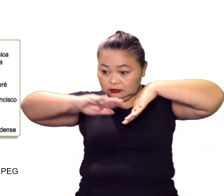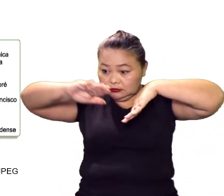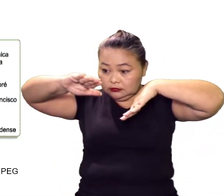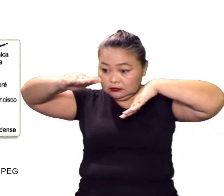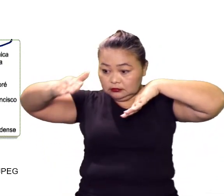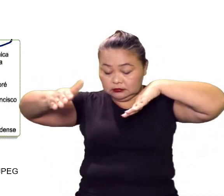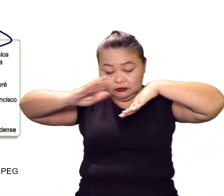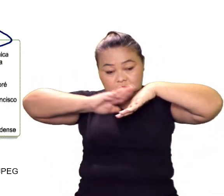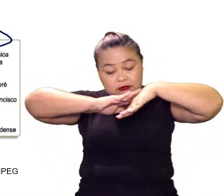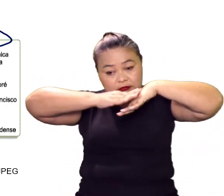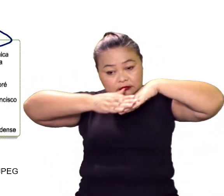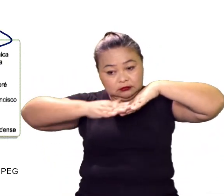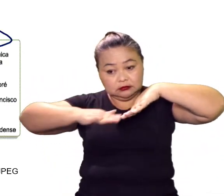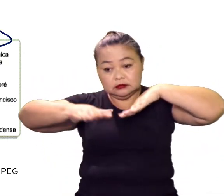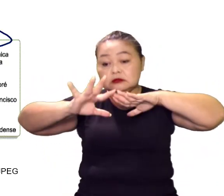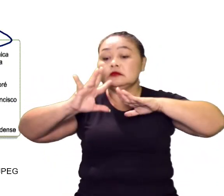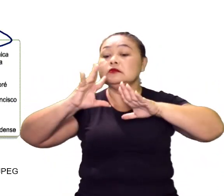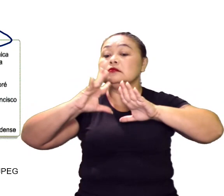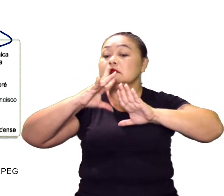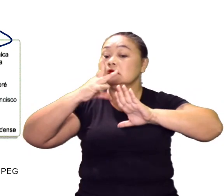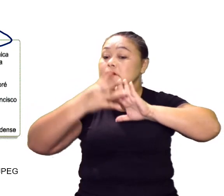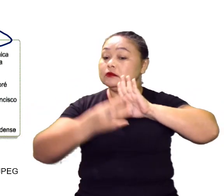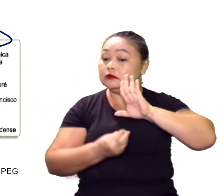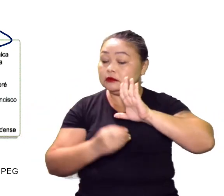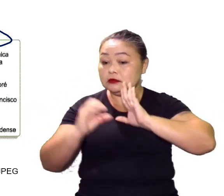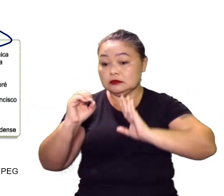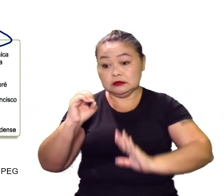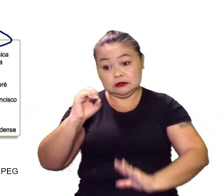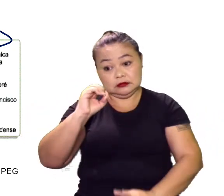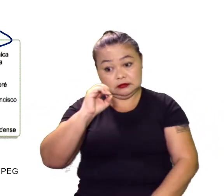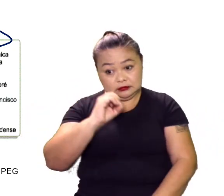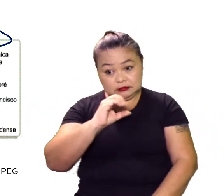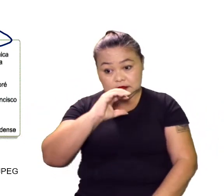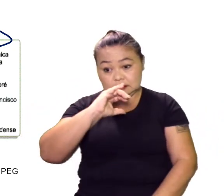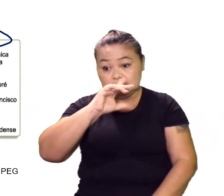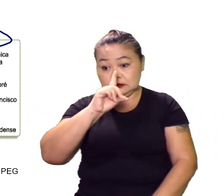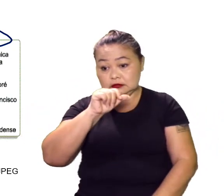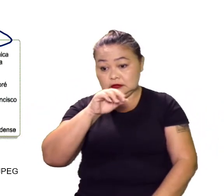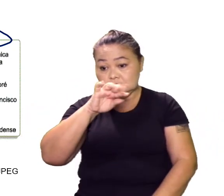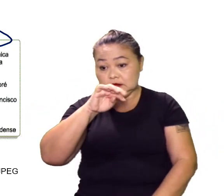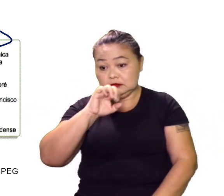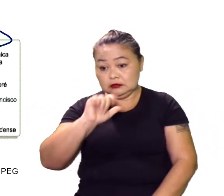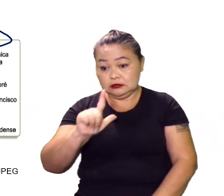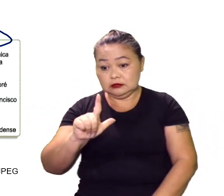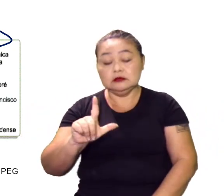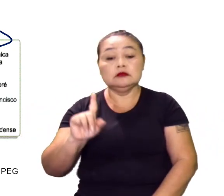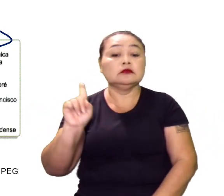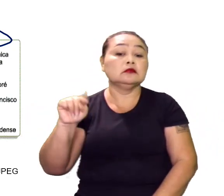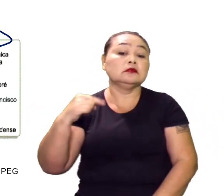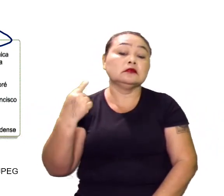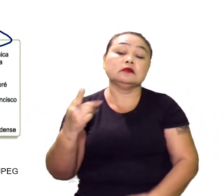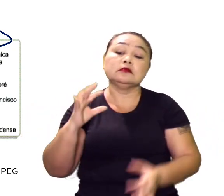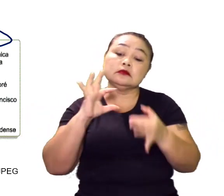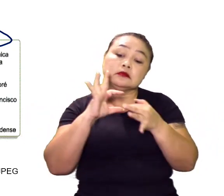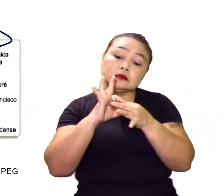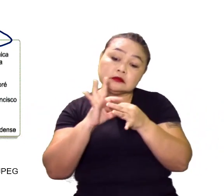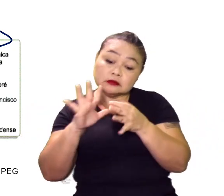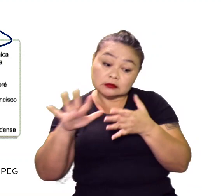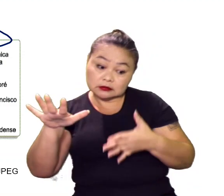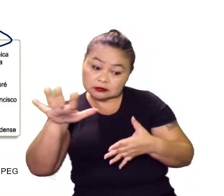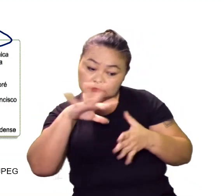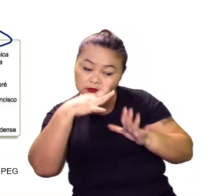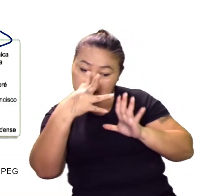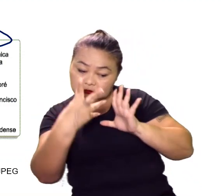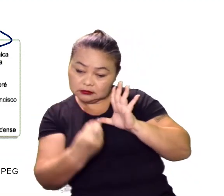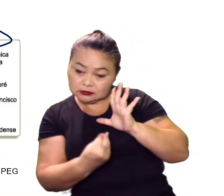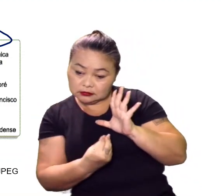da Amazônia Ocidental, que é outro relevo também predominante no contexto amazônico,